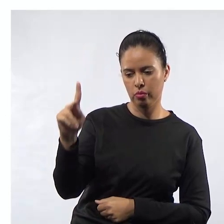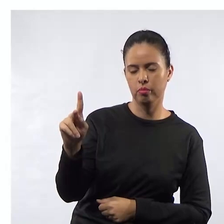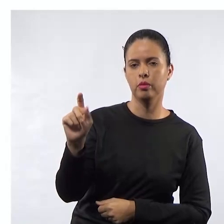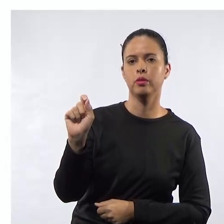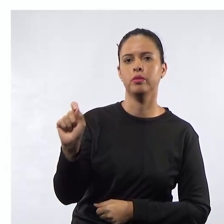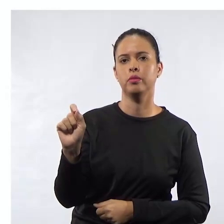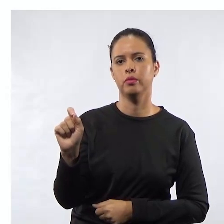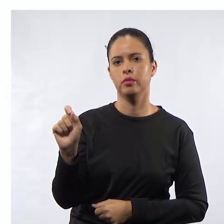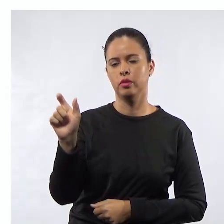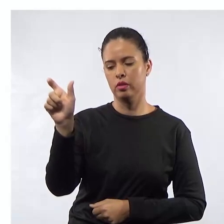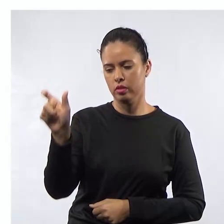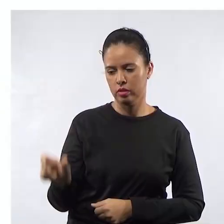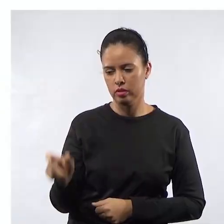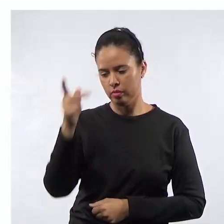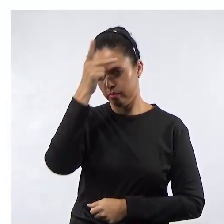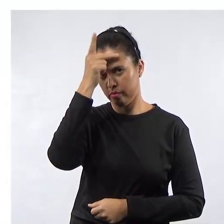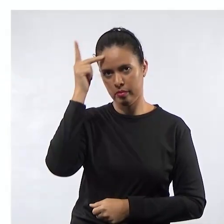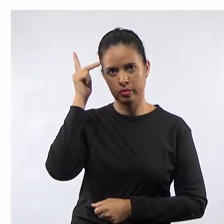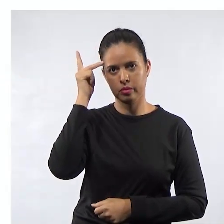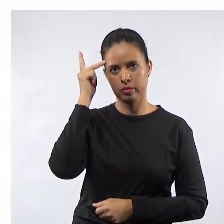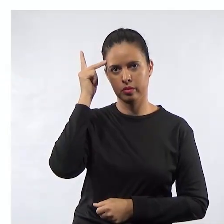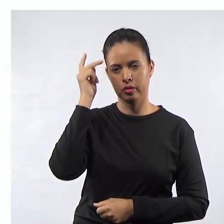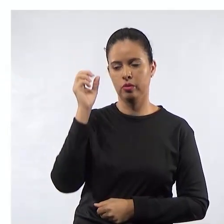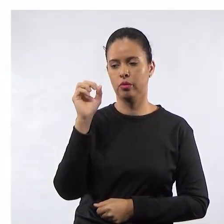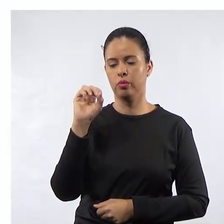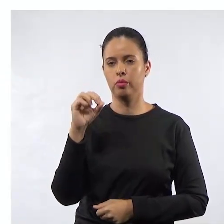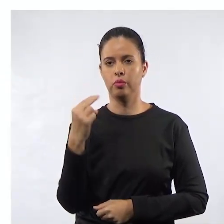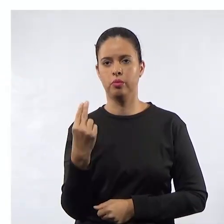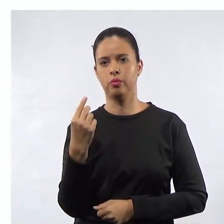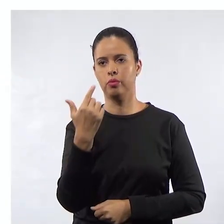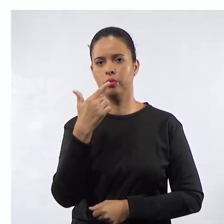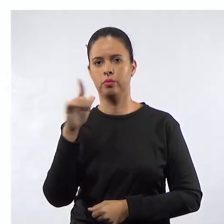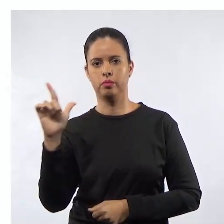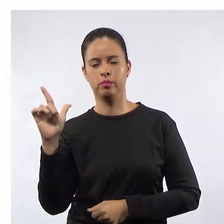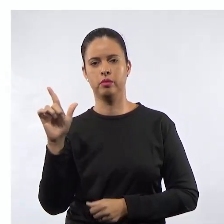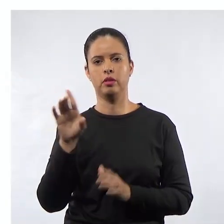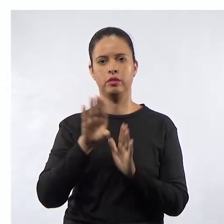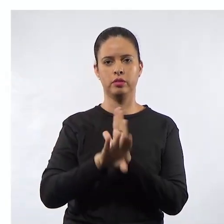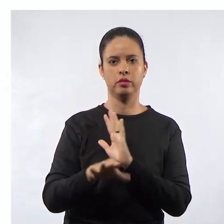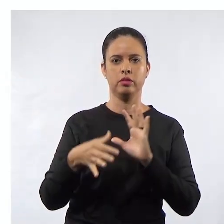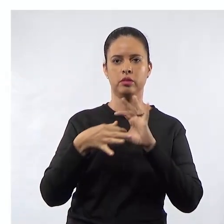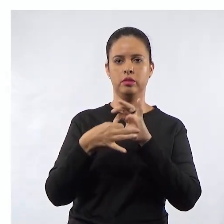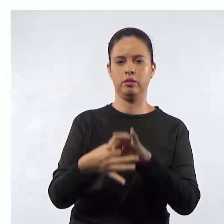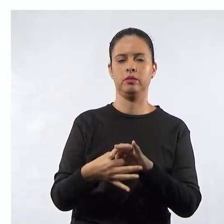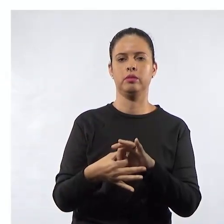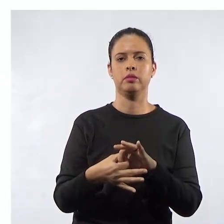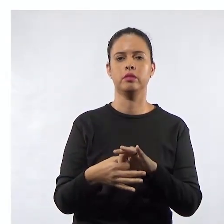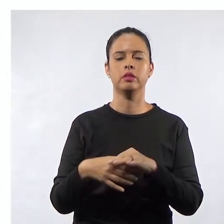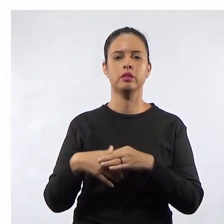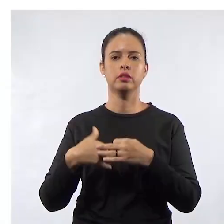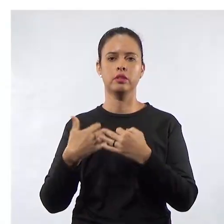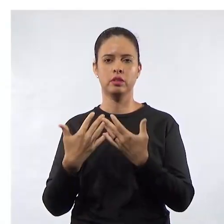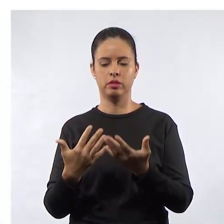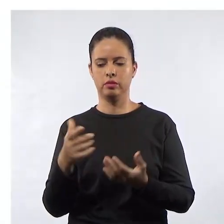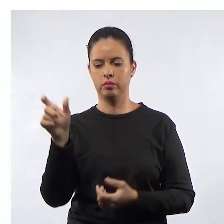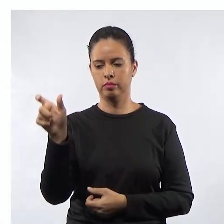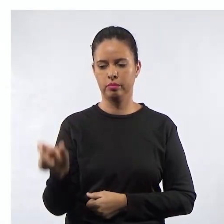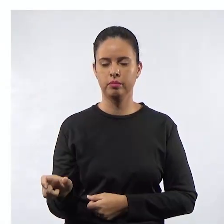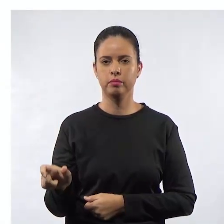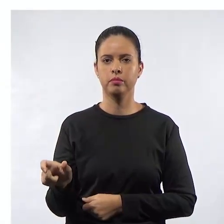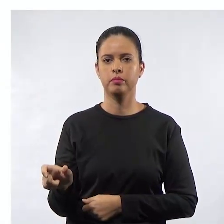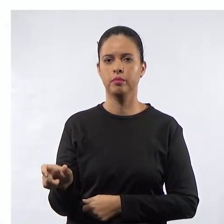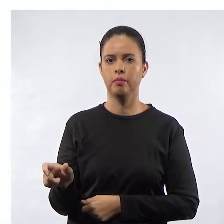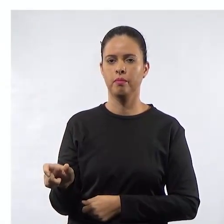culpa exclusiva da vítima ou de terceiros, afastando o nexo de causalidade, ou seja, o